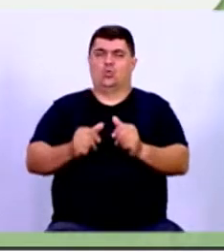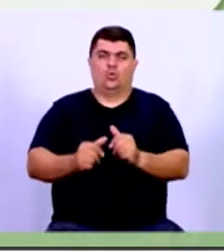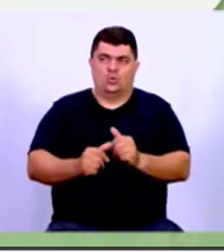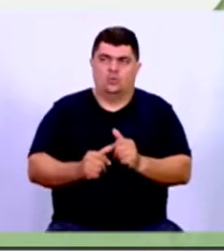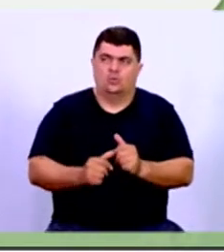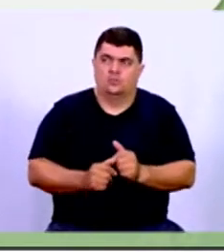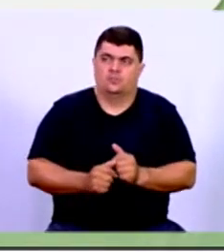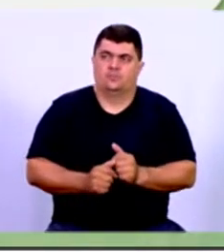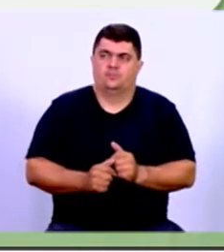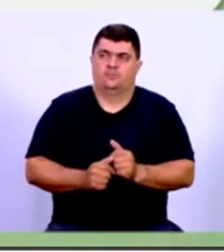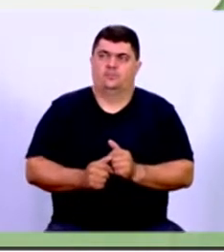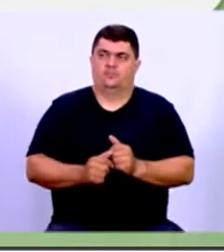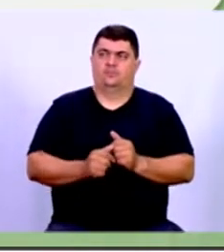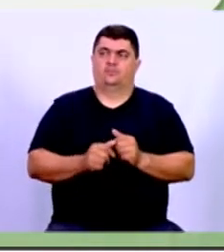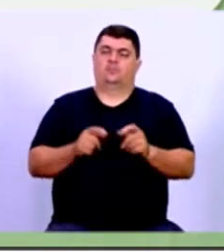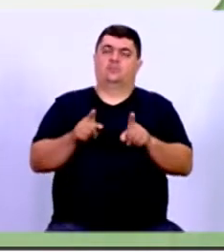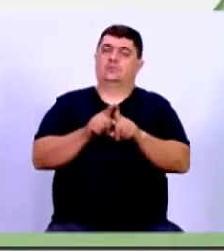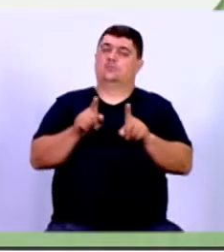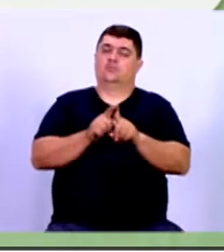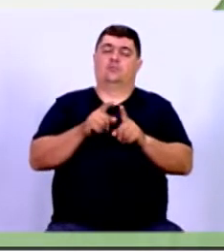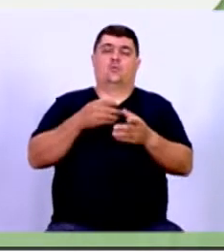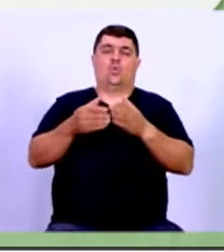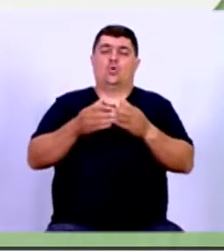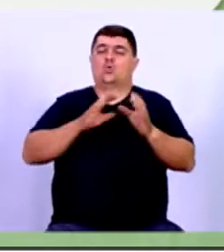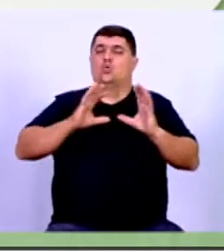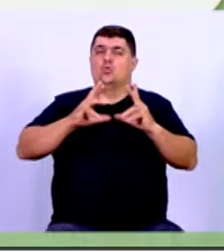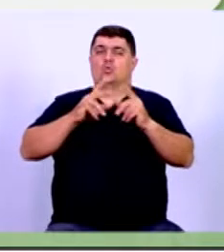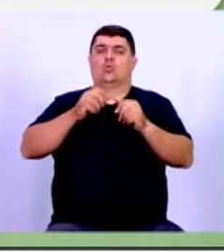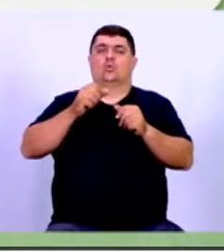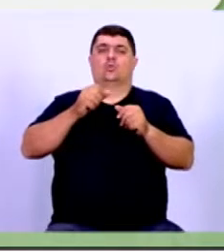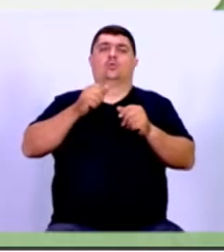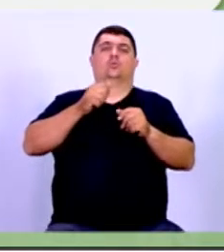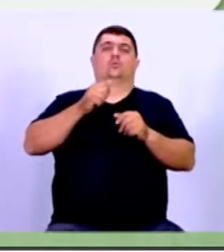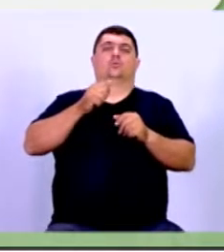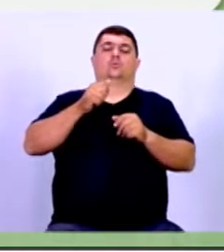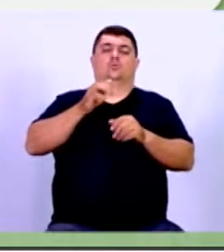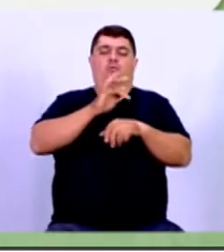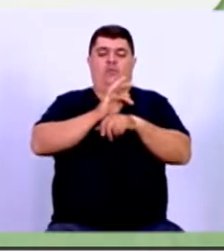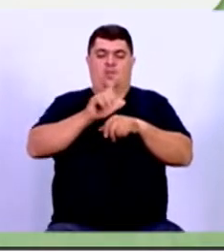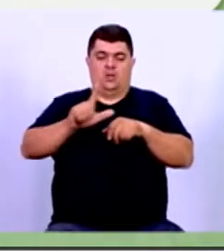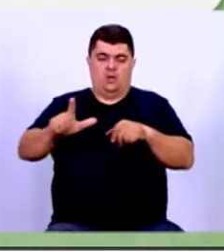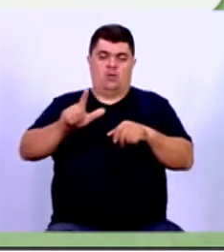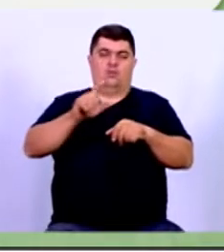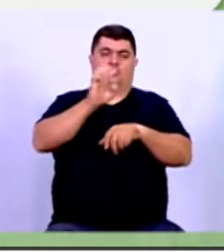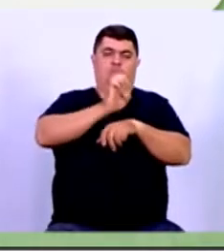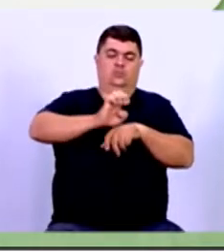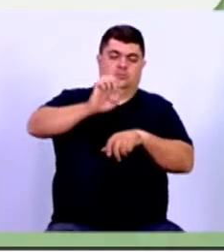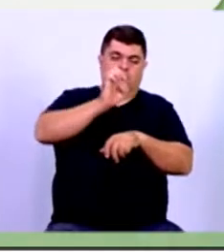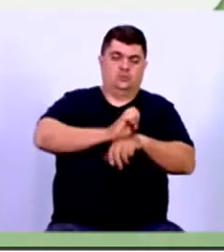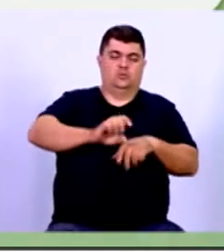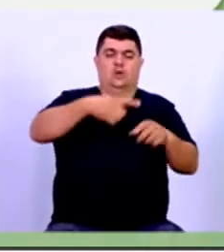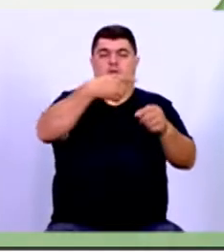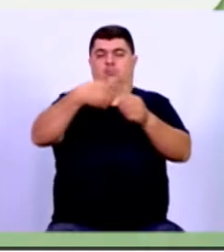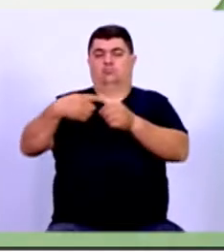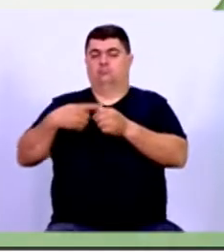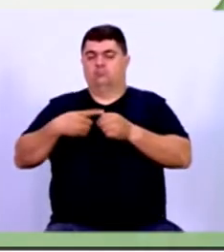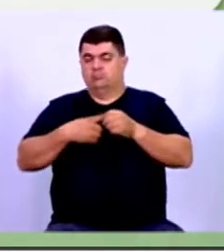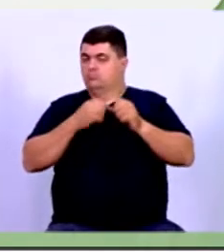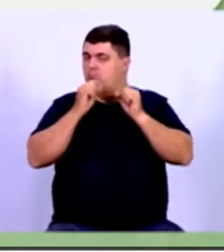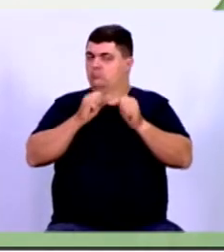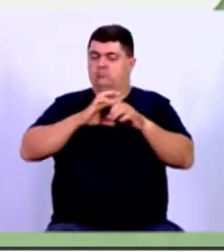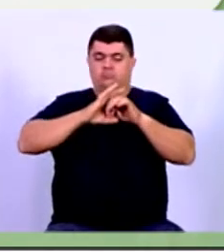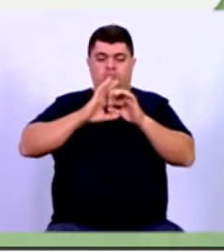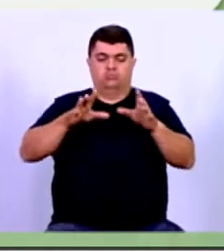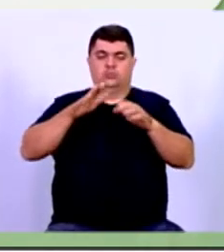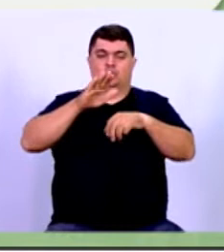fundacionais também, e qualquer um dos poderes da União, dos estados, do Distrito Federal ou dos municípios. Então,